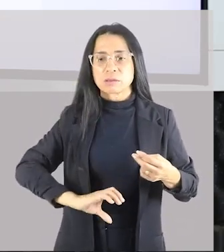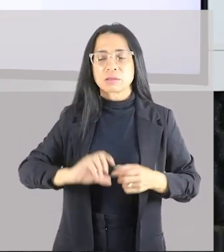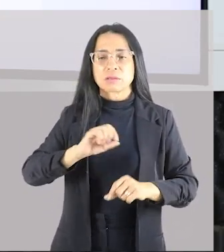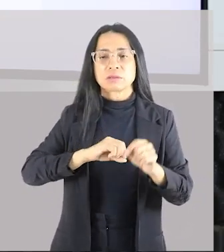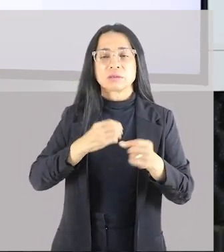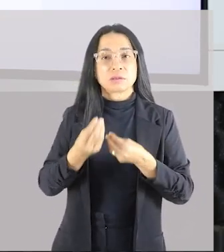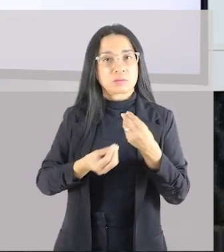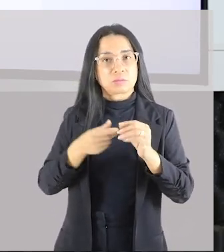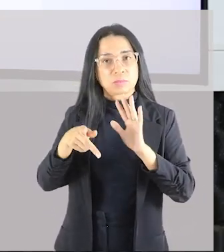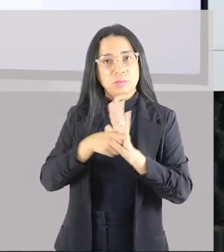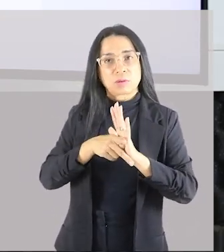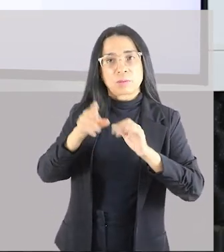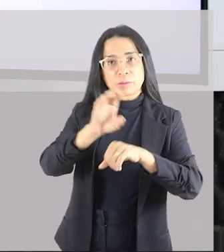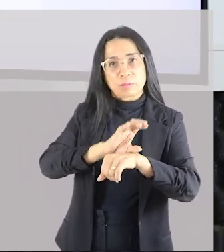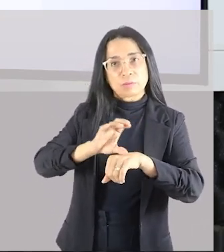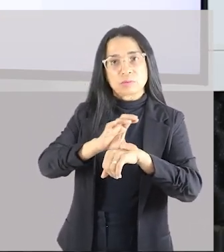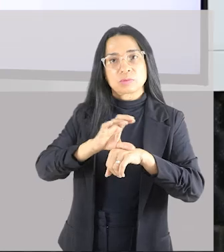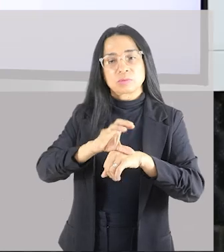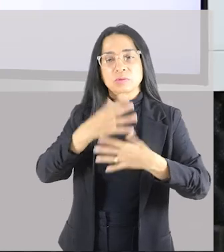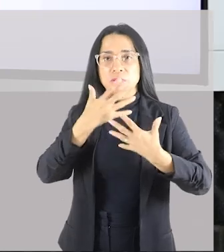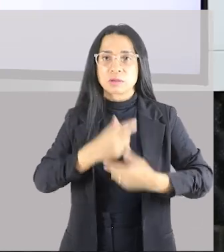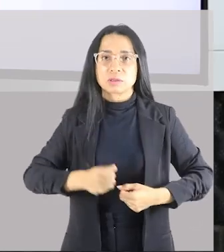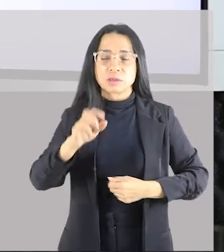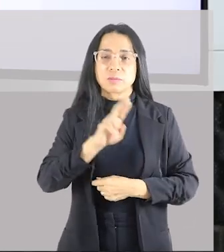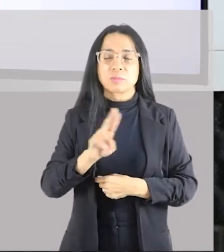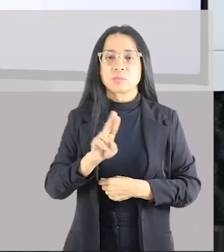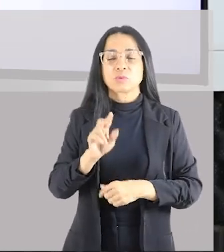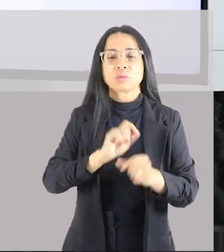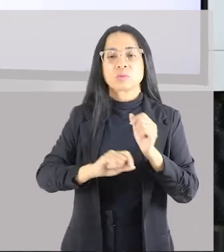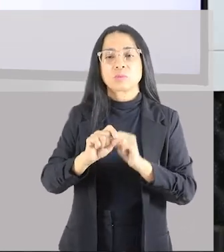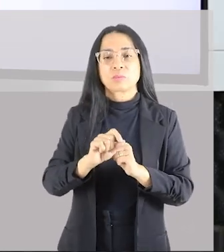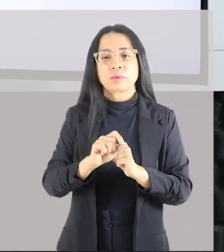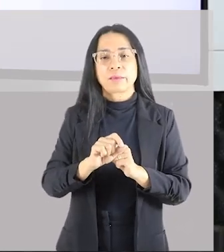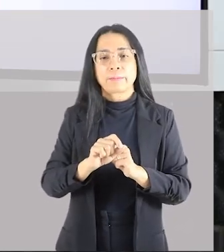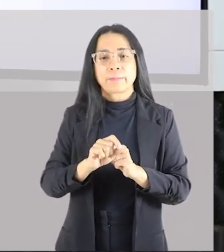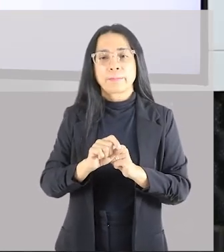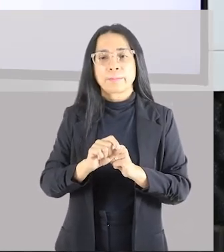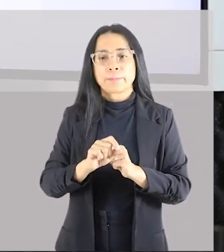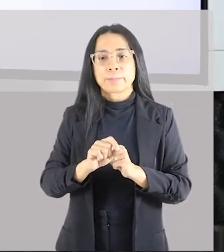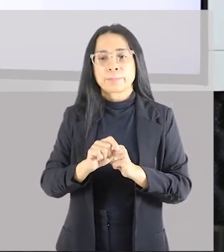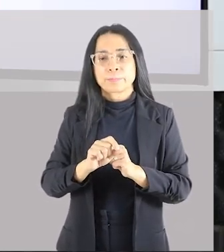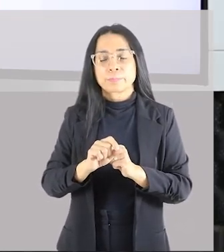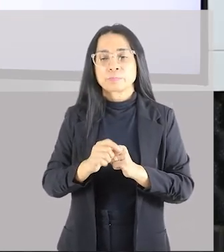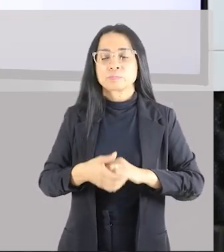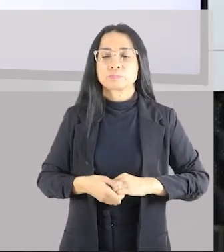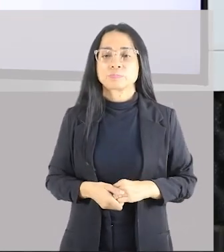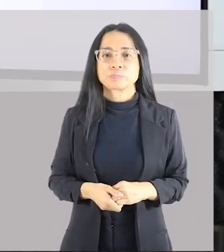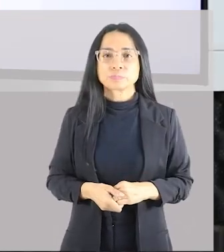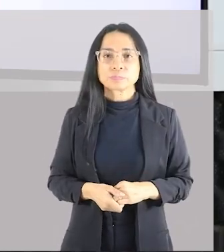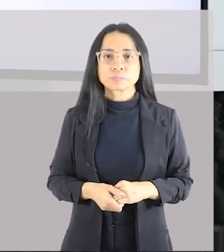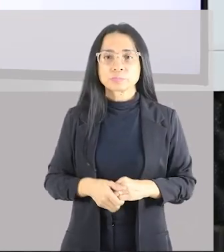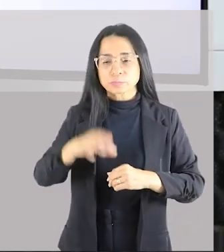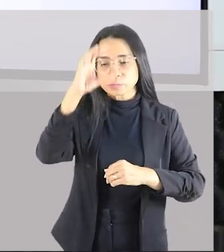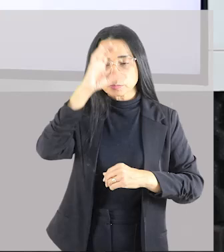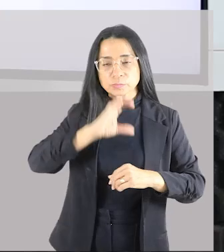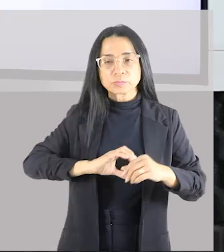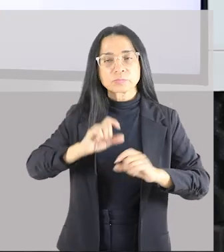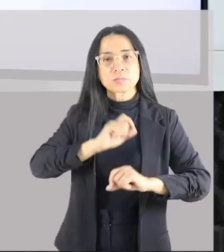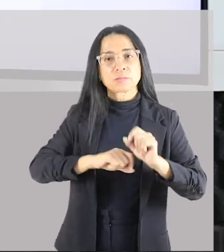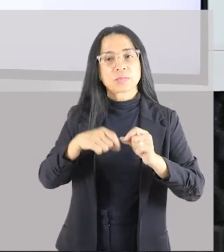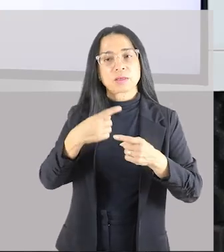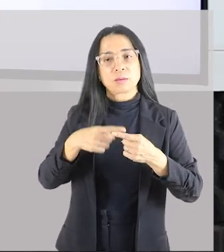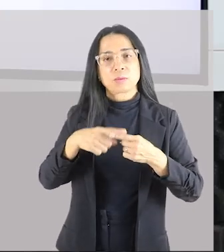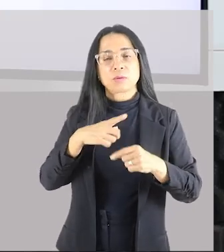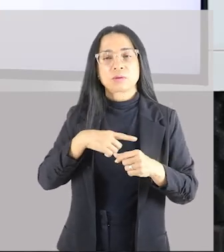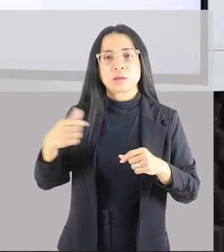Como a nossa própria Constituição recebe esse nome, recebe essa alcunha de cidadã, é porque